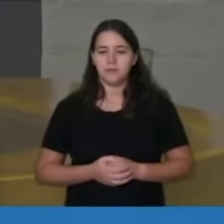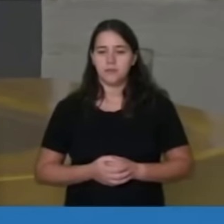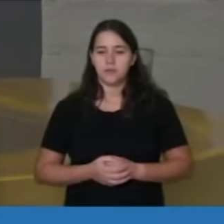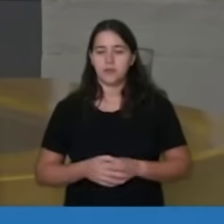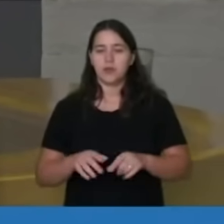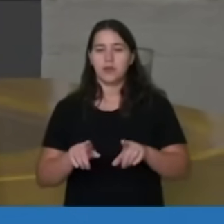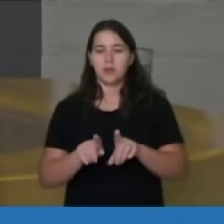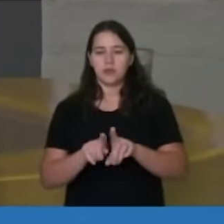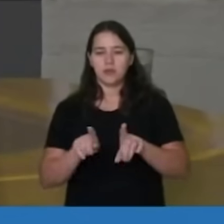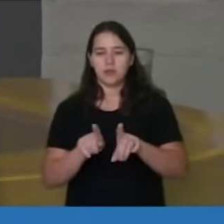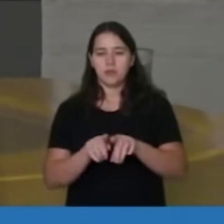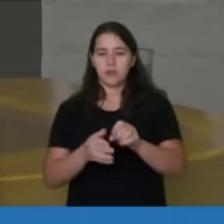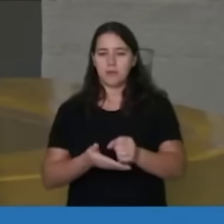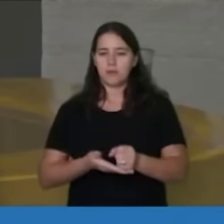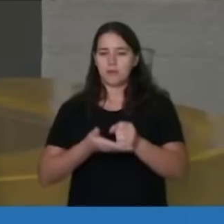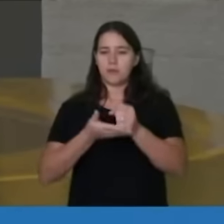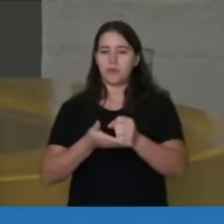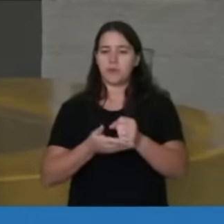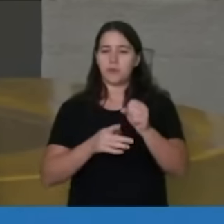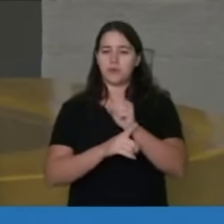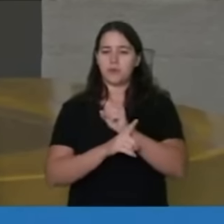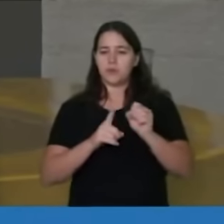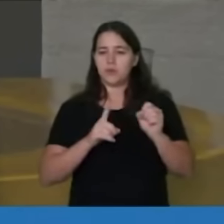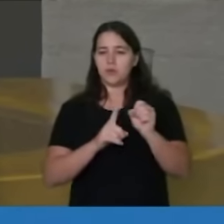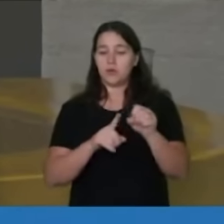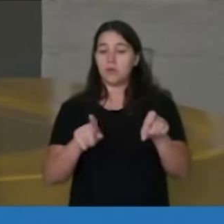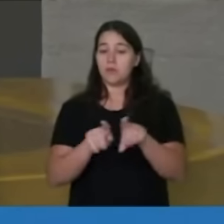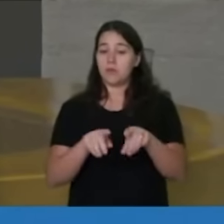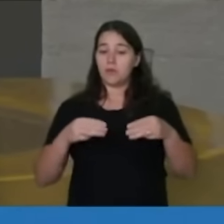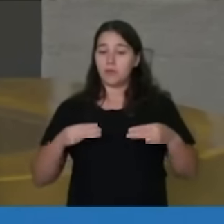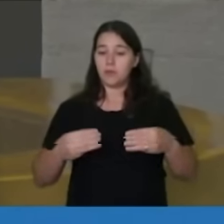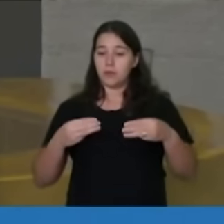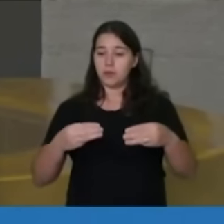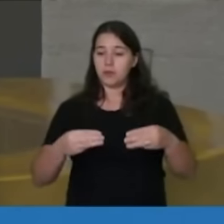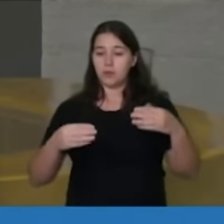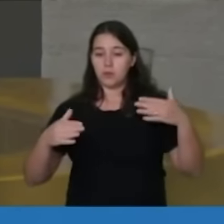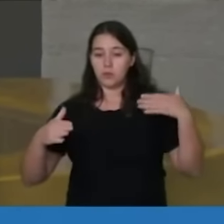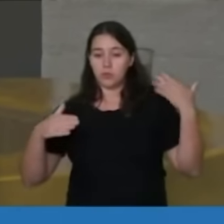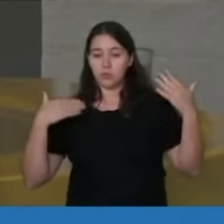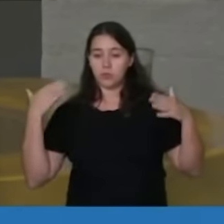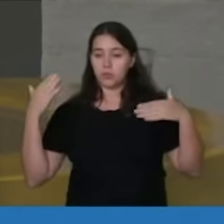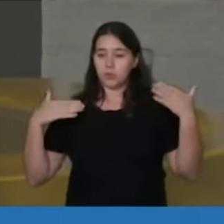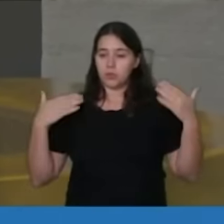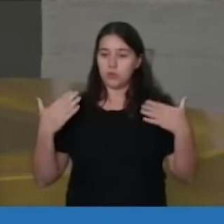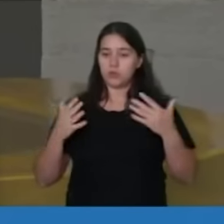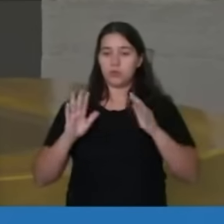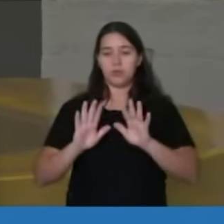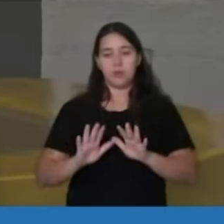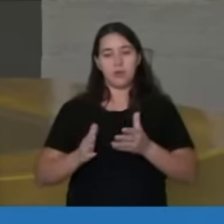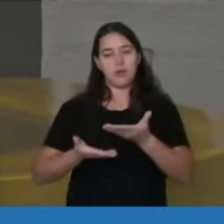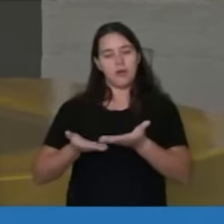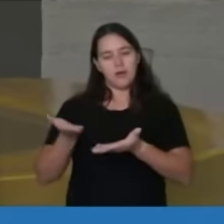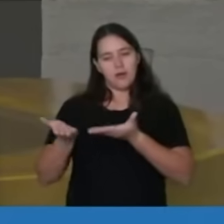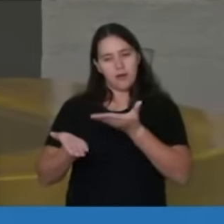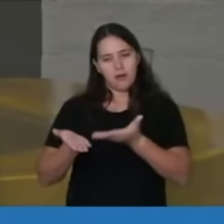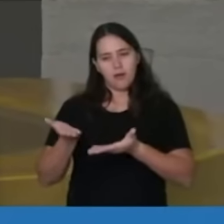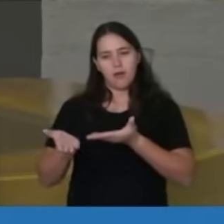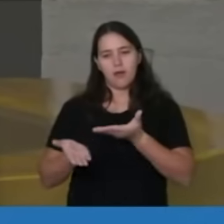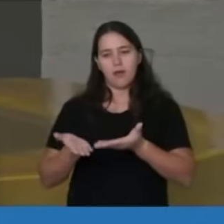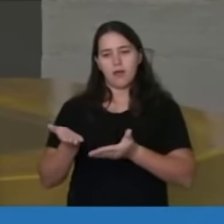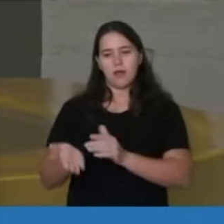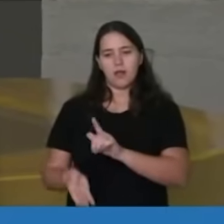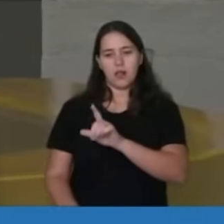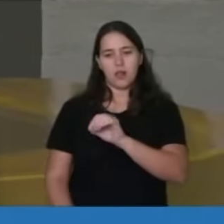Seguridade Social, Ministério do Turismo, aliás, tratar de maneira muito generosa, inclusive, na